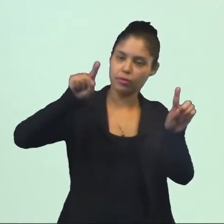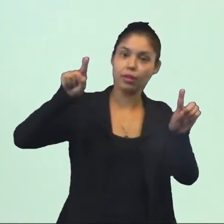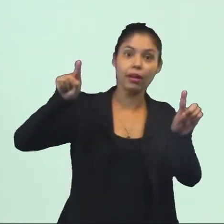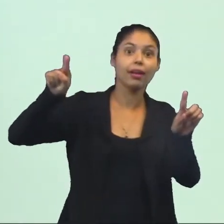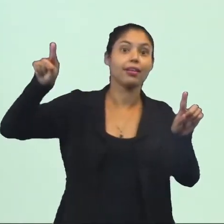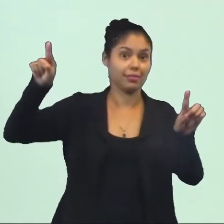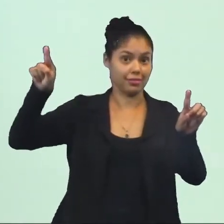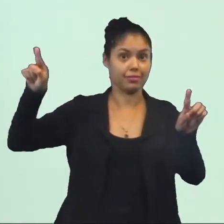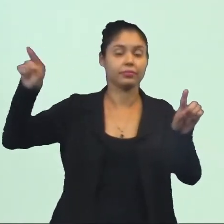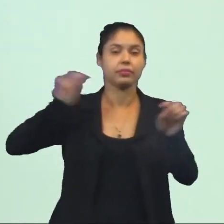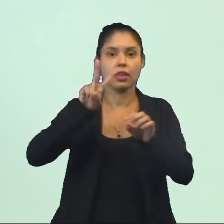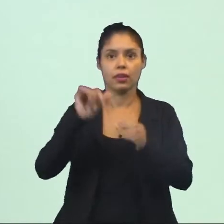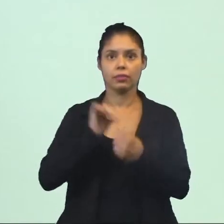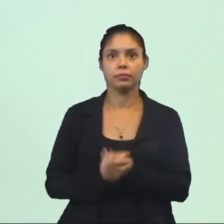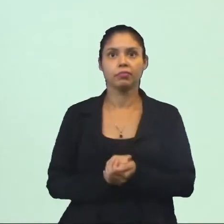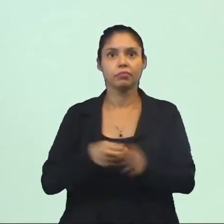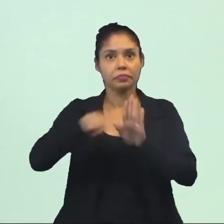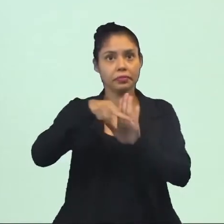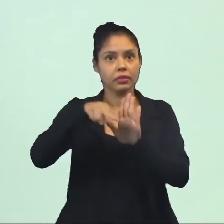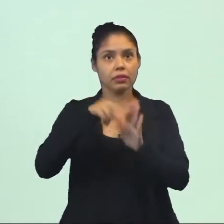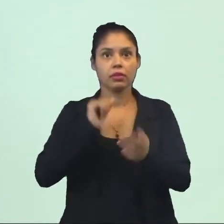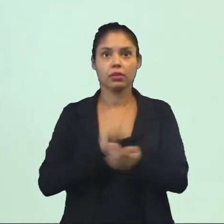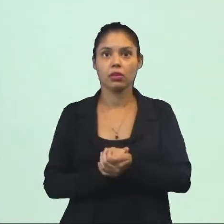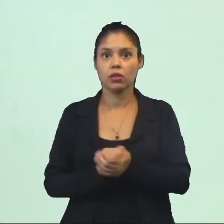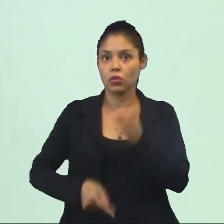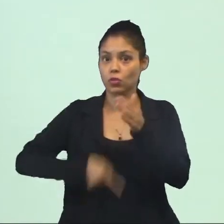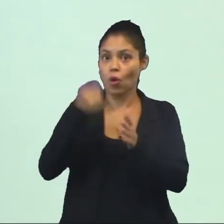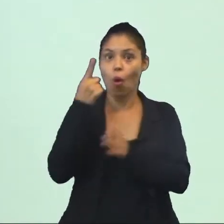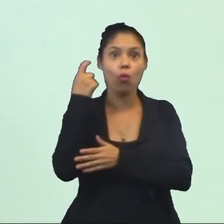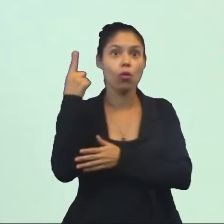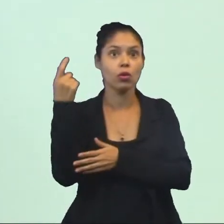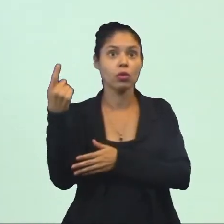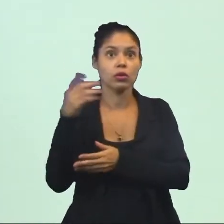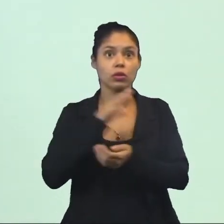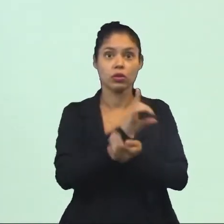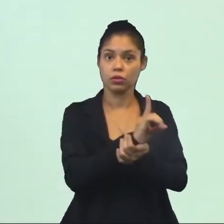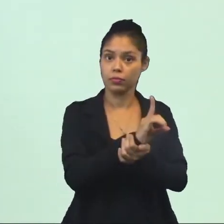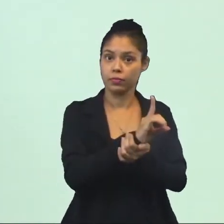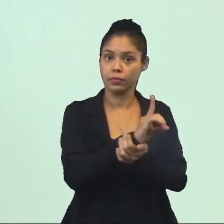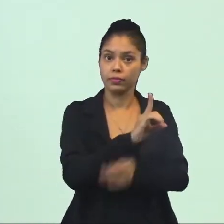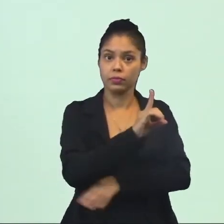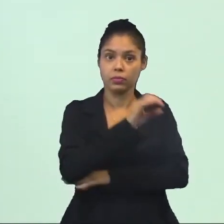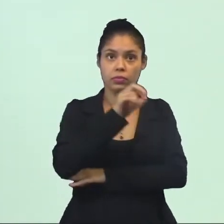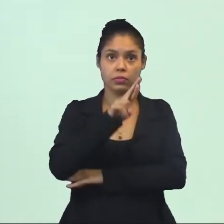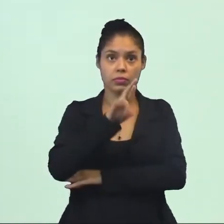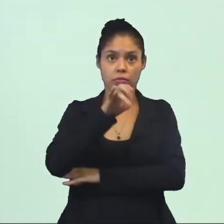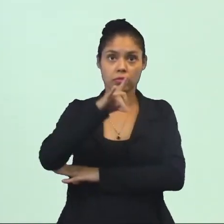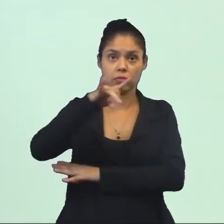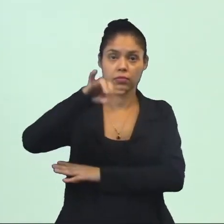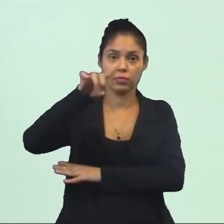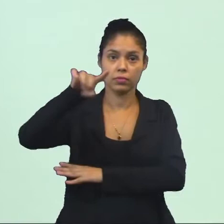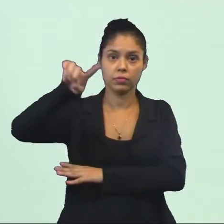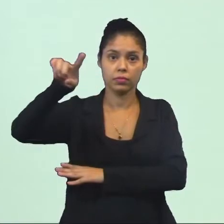subindo então eu vou cantar essa nota Aí Primeiramente só com som ó e